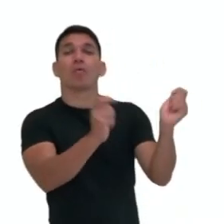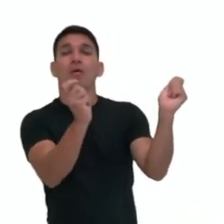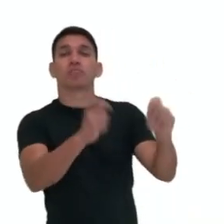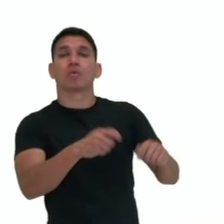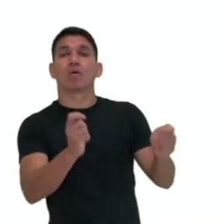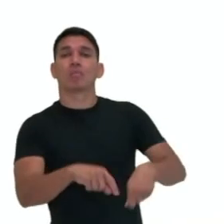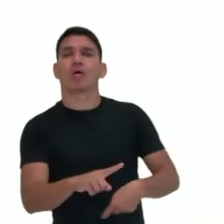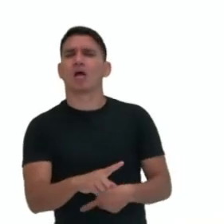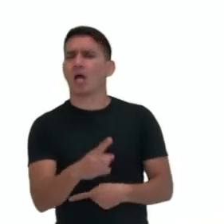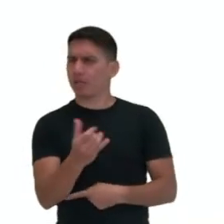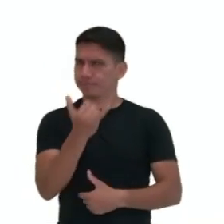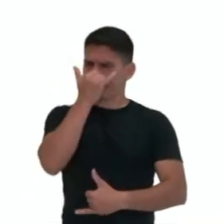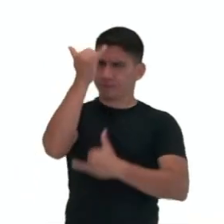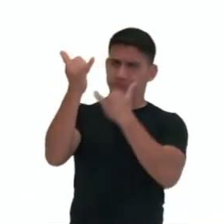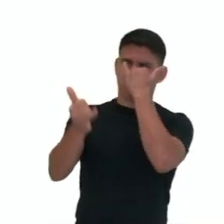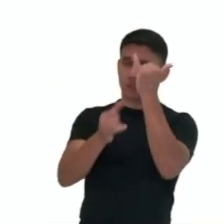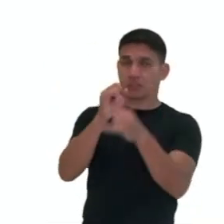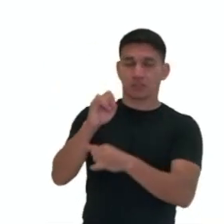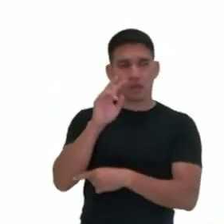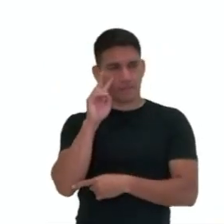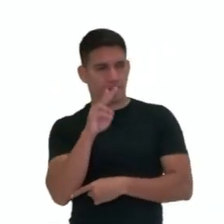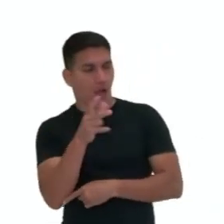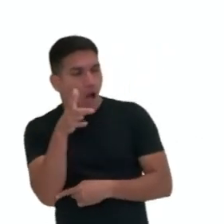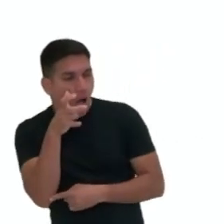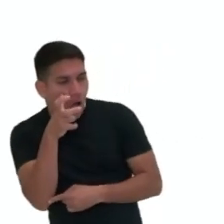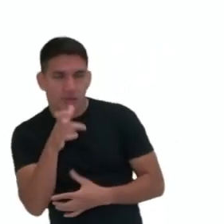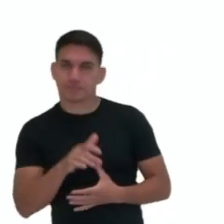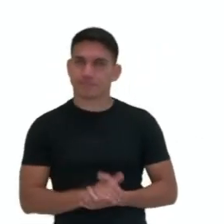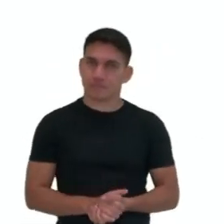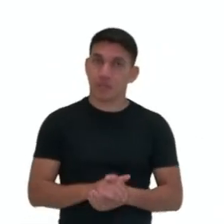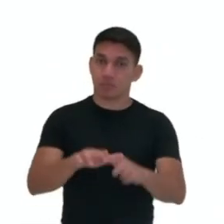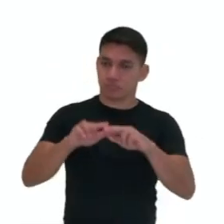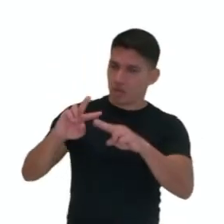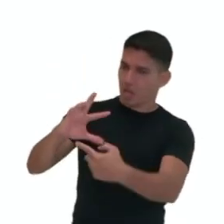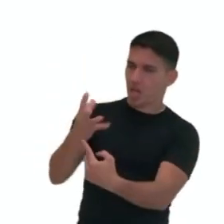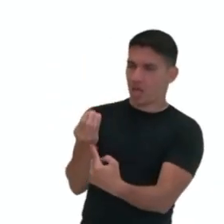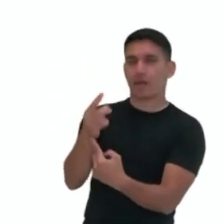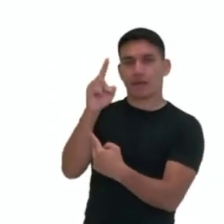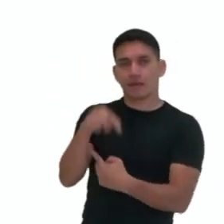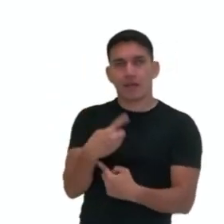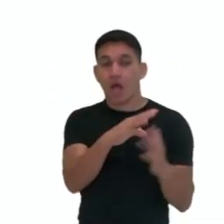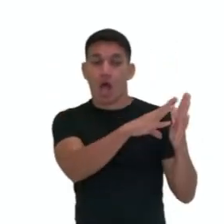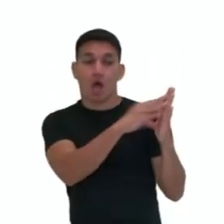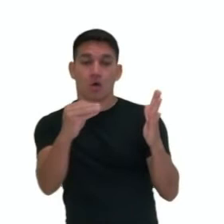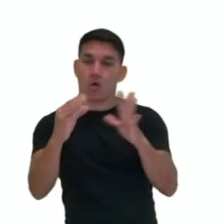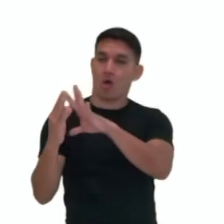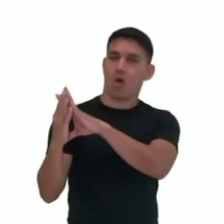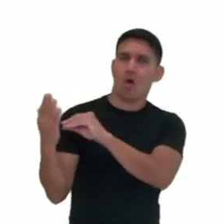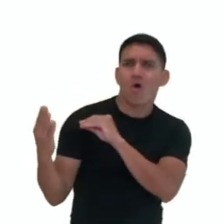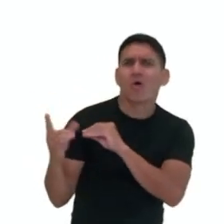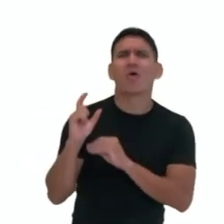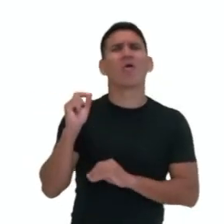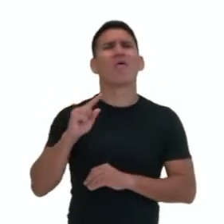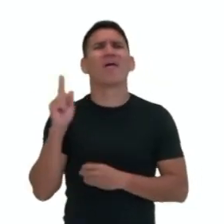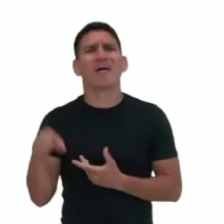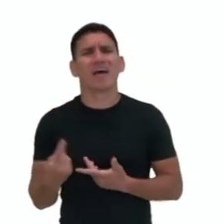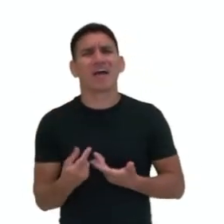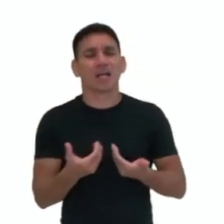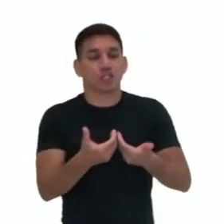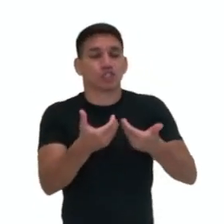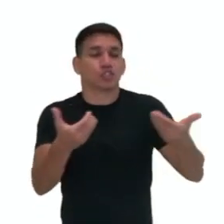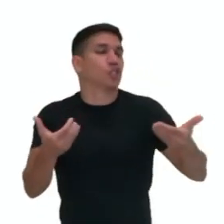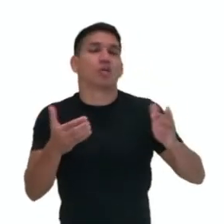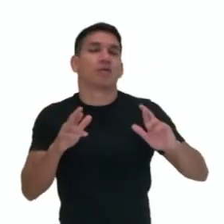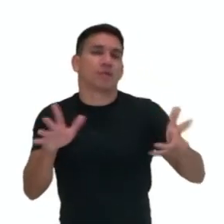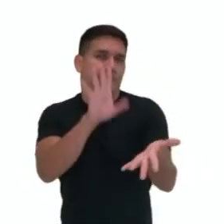de enganar quem a vê. A arte, por ser uma imitação de uma imitação, se afasta do que é